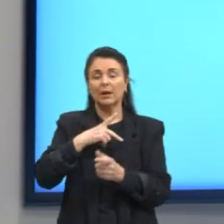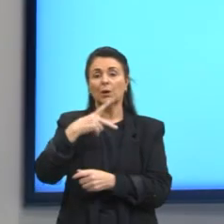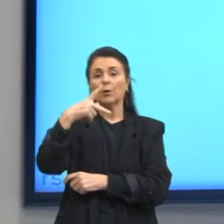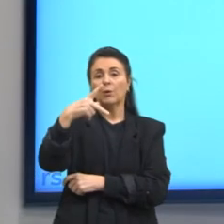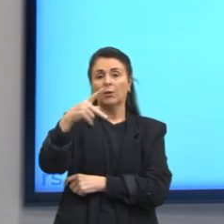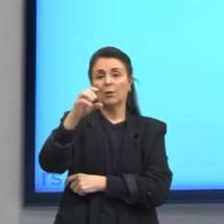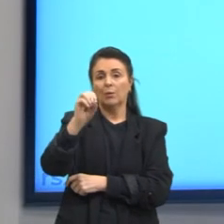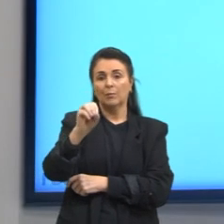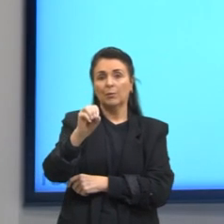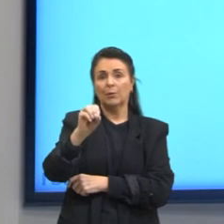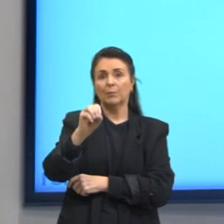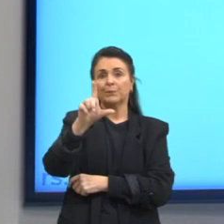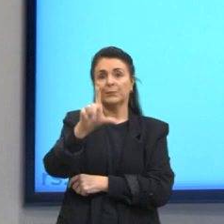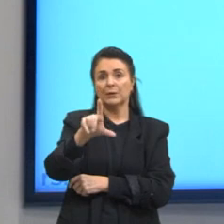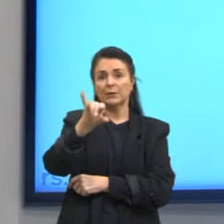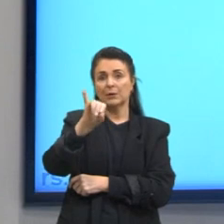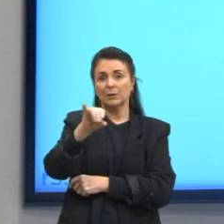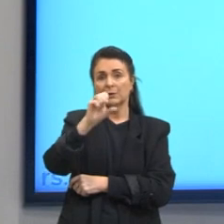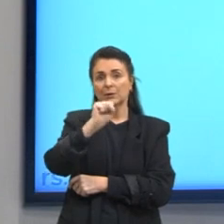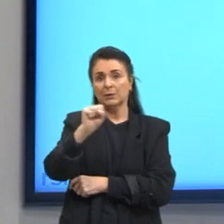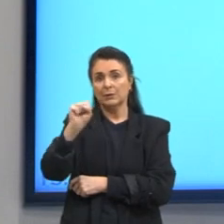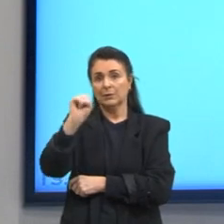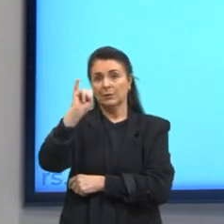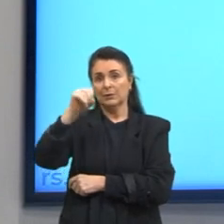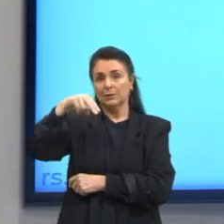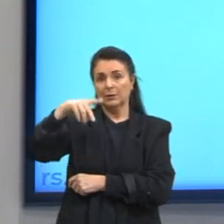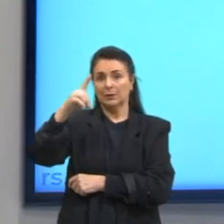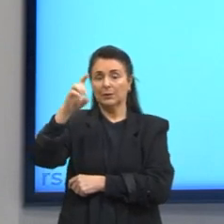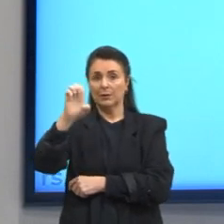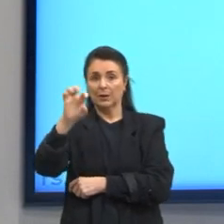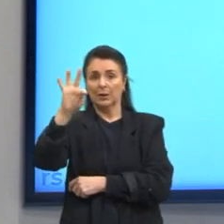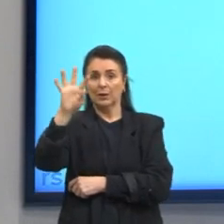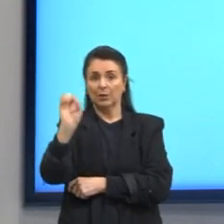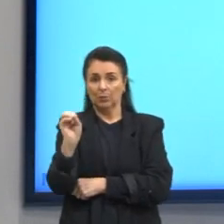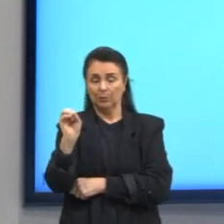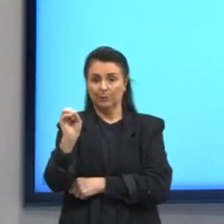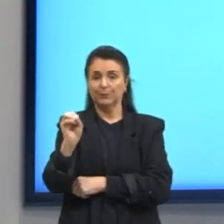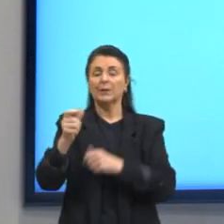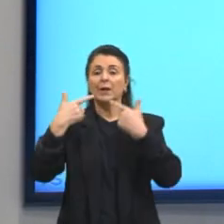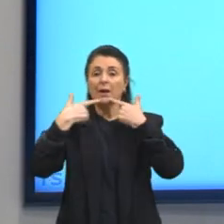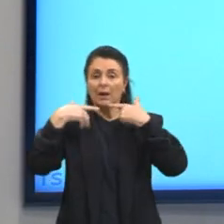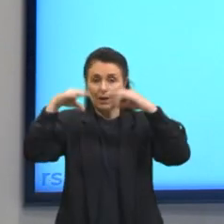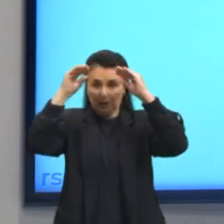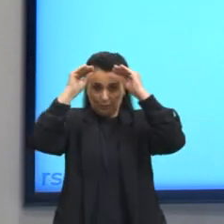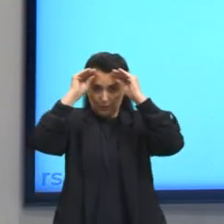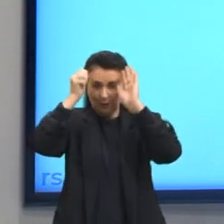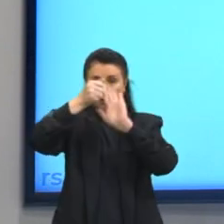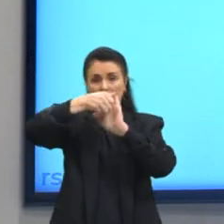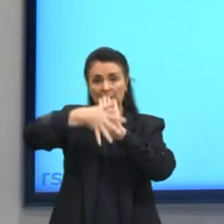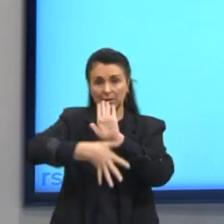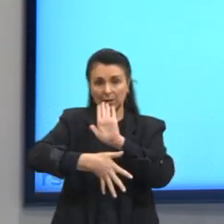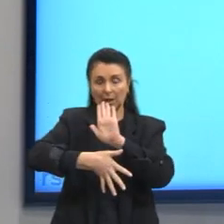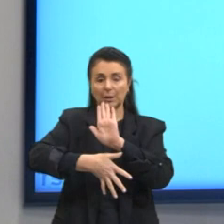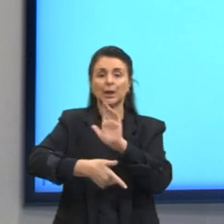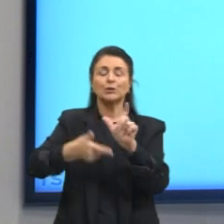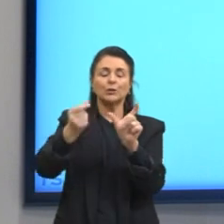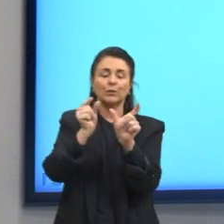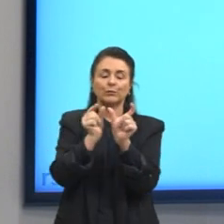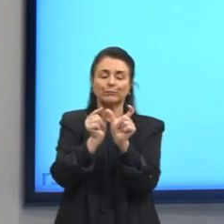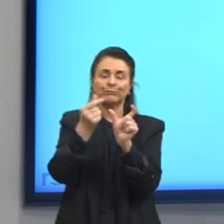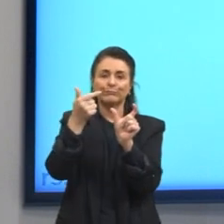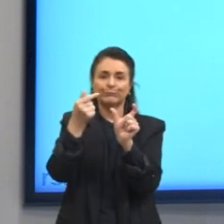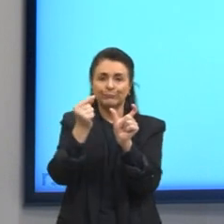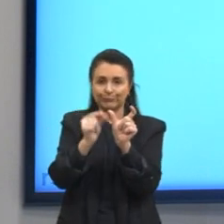nós vamos para o policiamento é uma figura de linguagem que se caracteriza se pela repetição